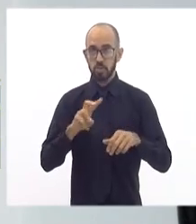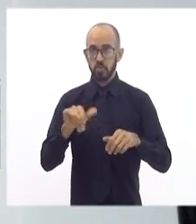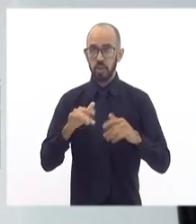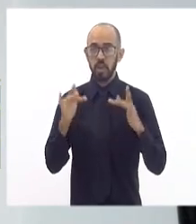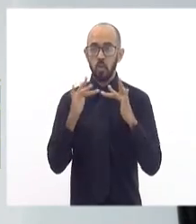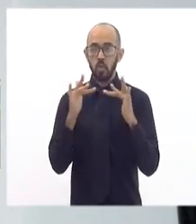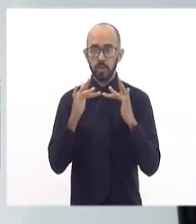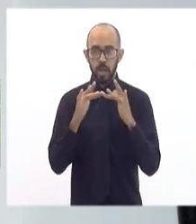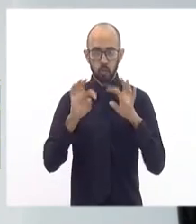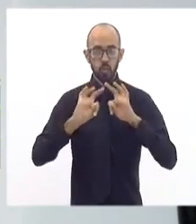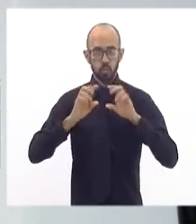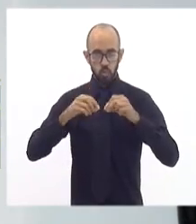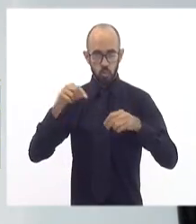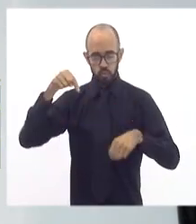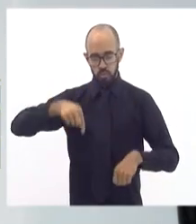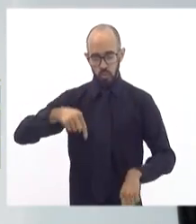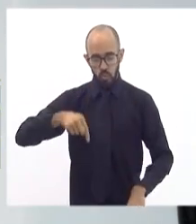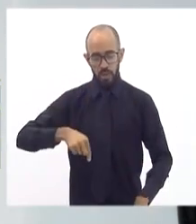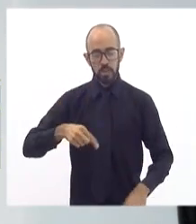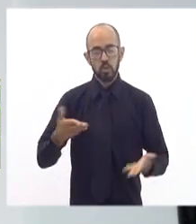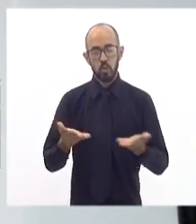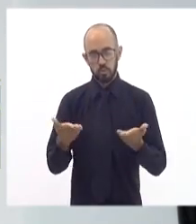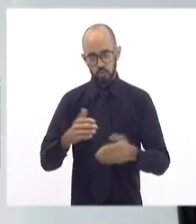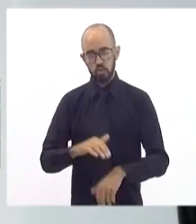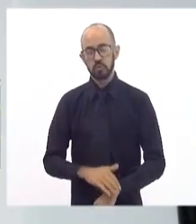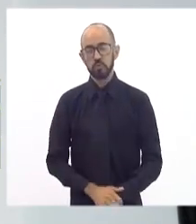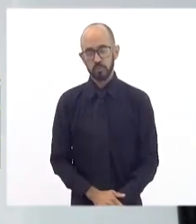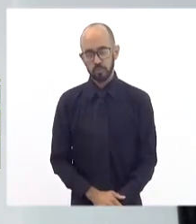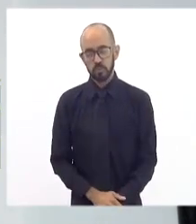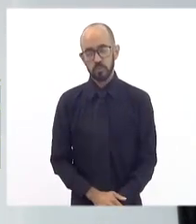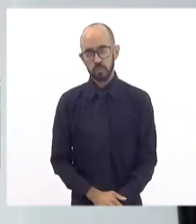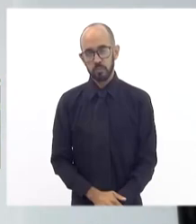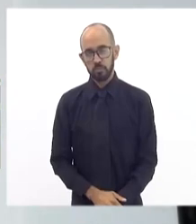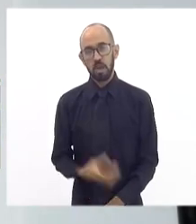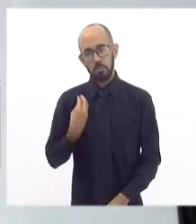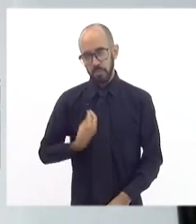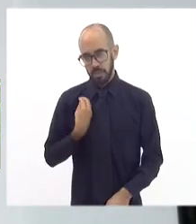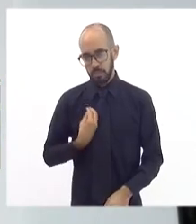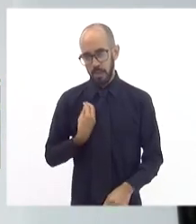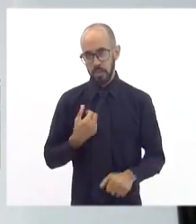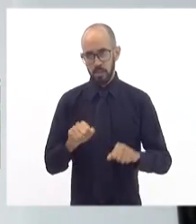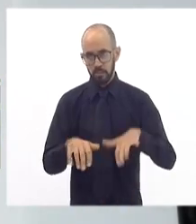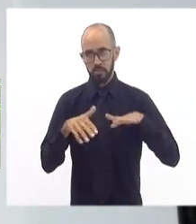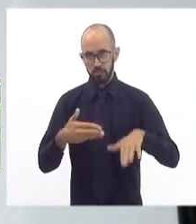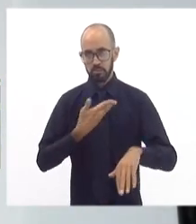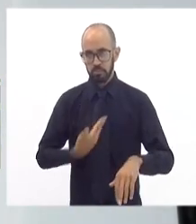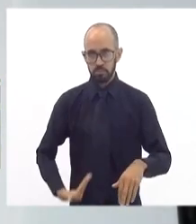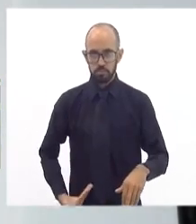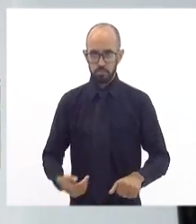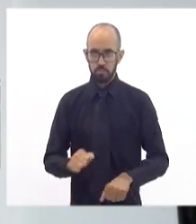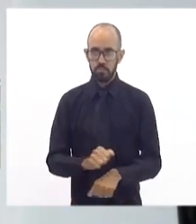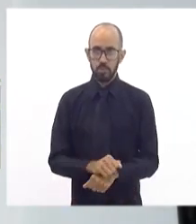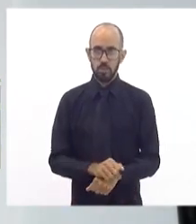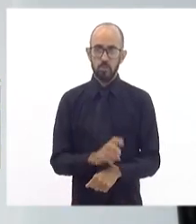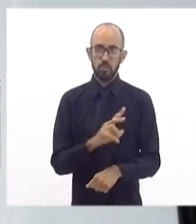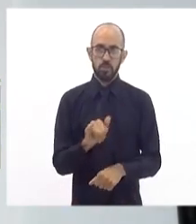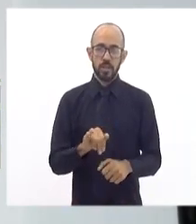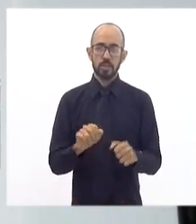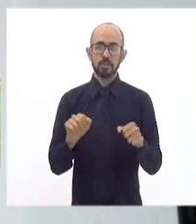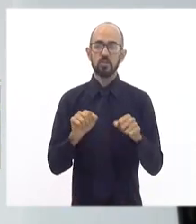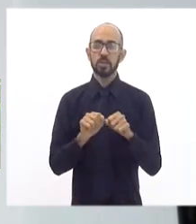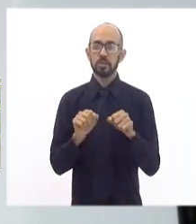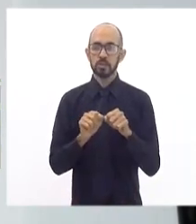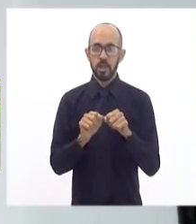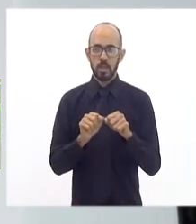contato com todos os atores principais que estão presentes aqui no dia de hoje para participar dessa audiência pública e vai cima audiência pública